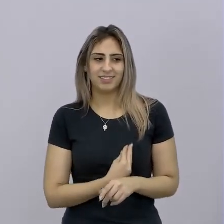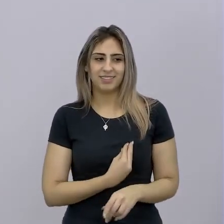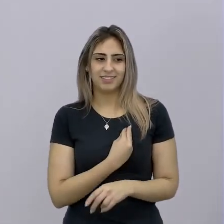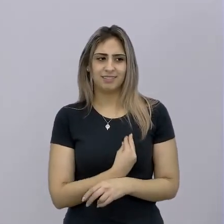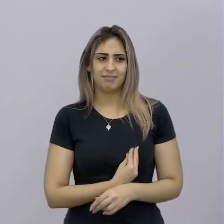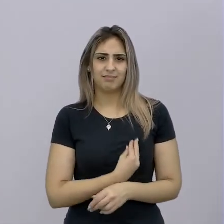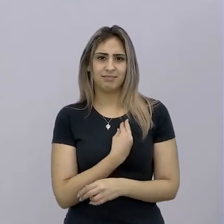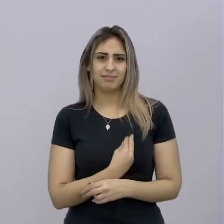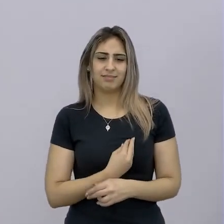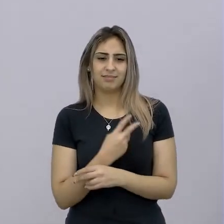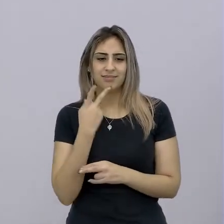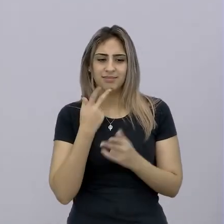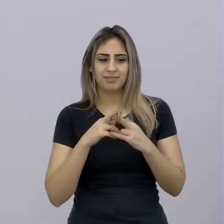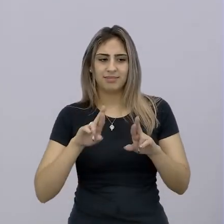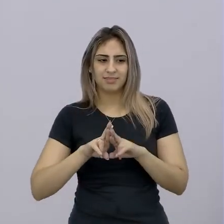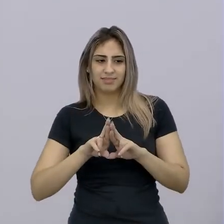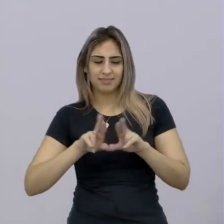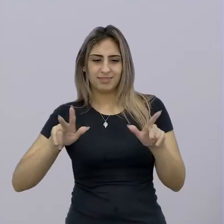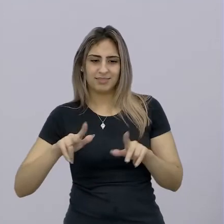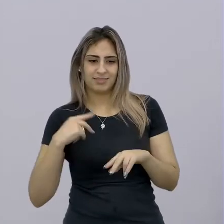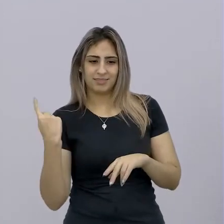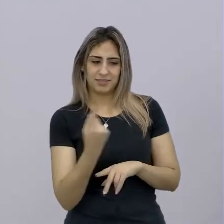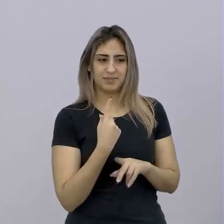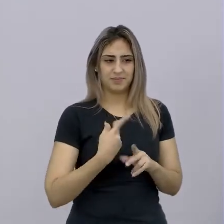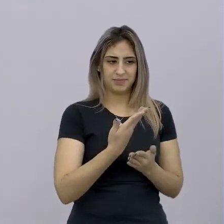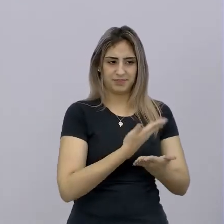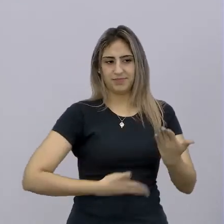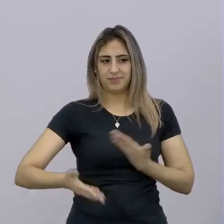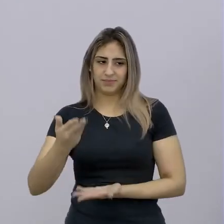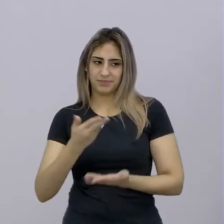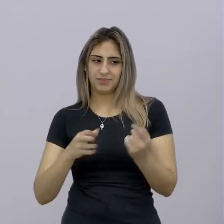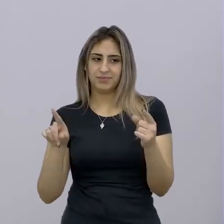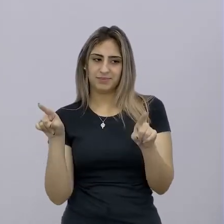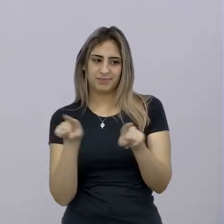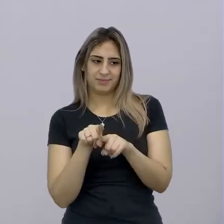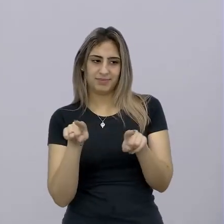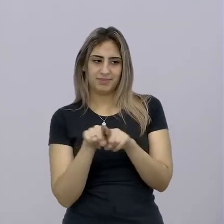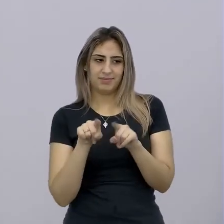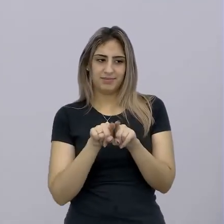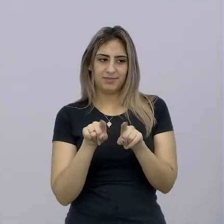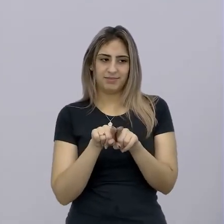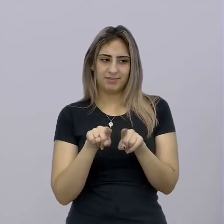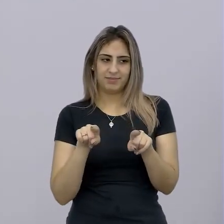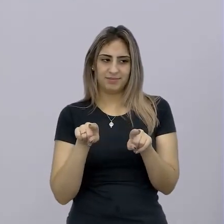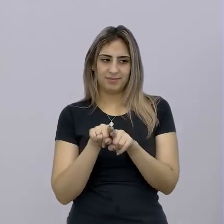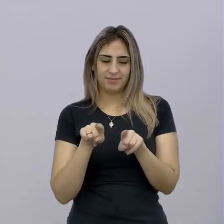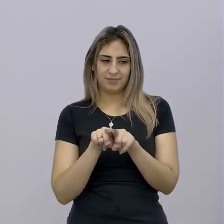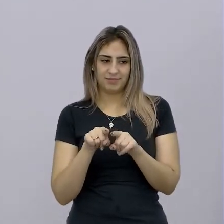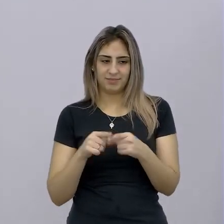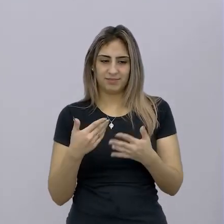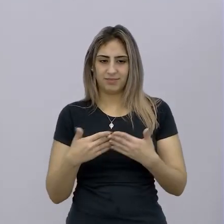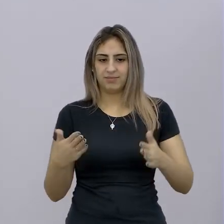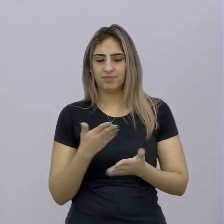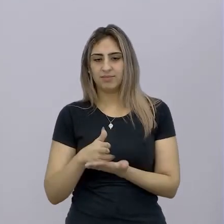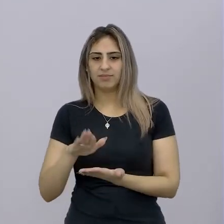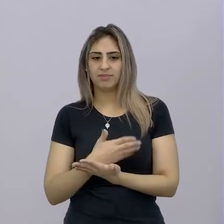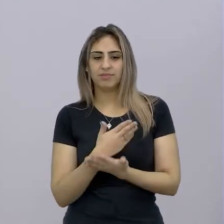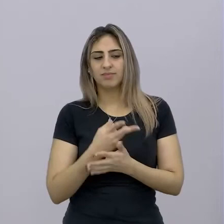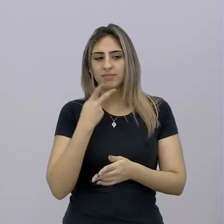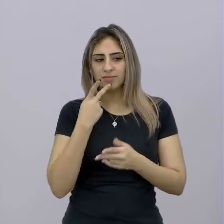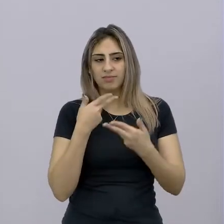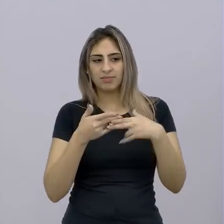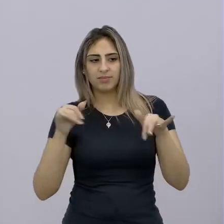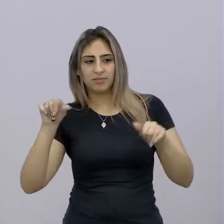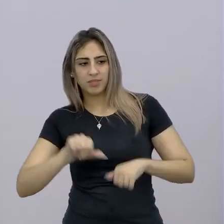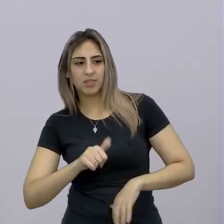sistemas completamente diferentes entre si, né? E também não é por aí que a gente faz essas comparações, né? A gente fala se uma coisa é